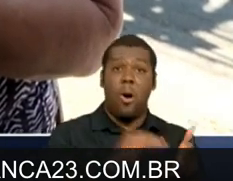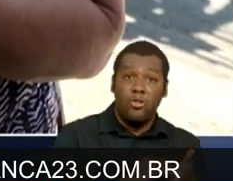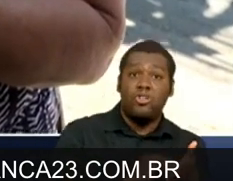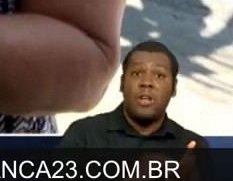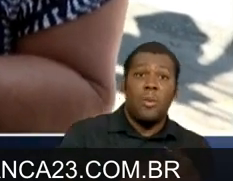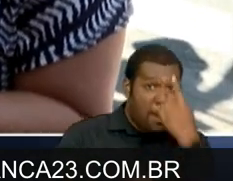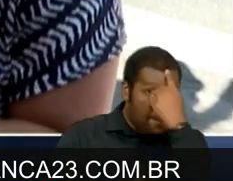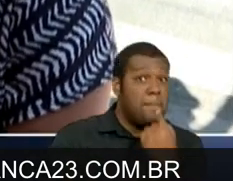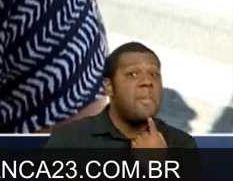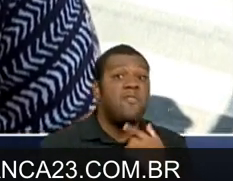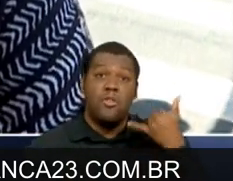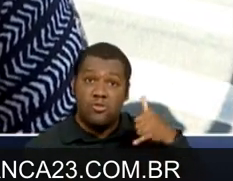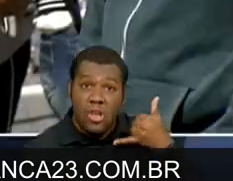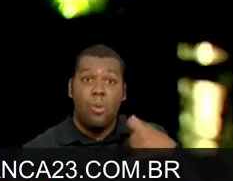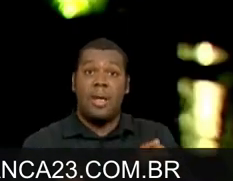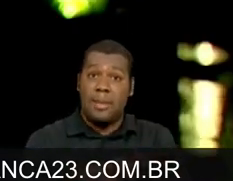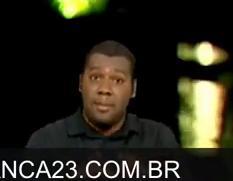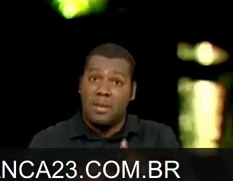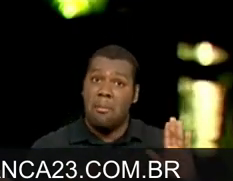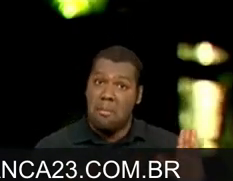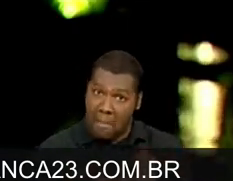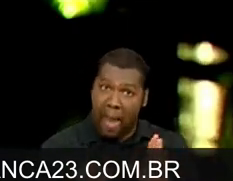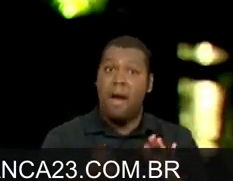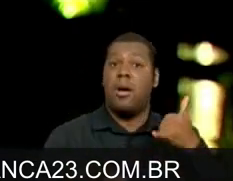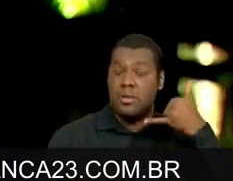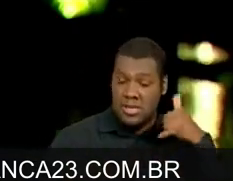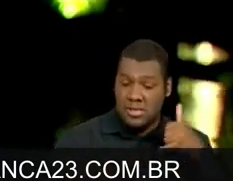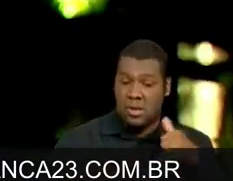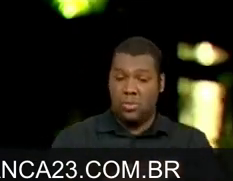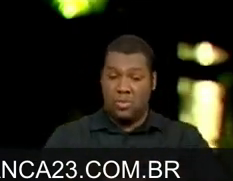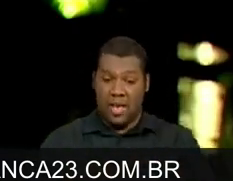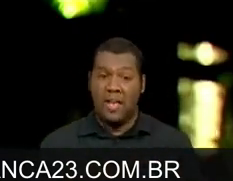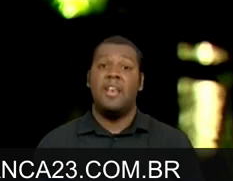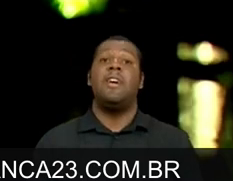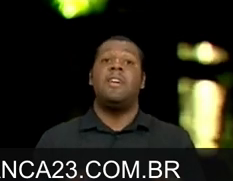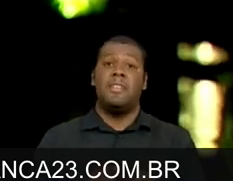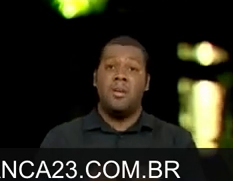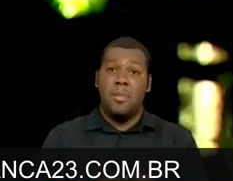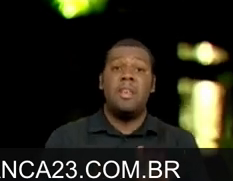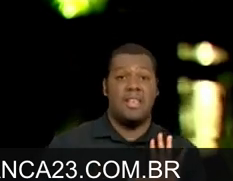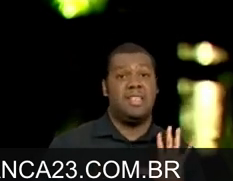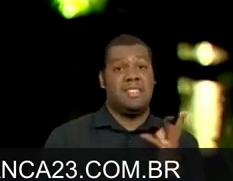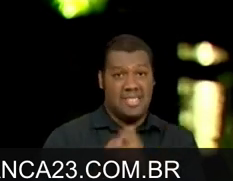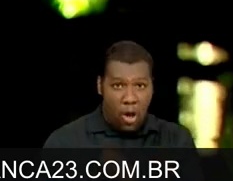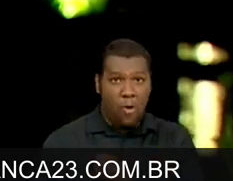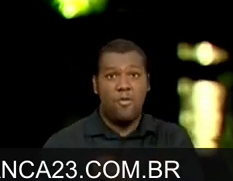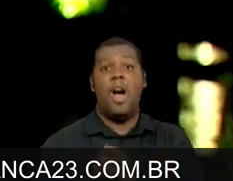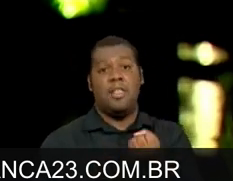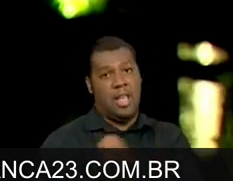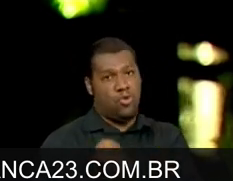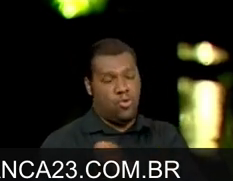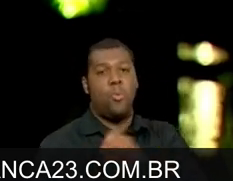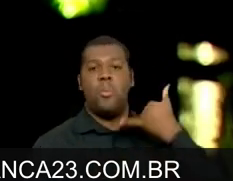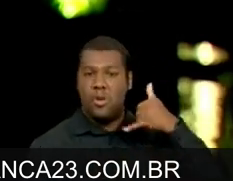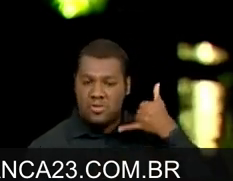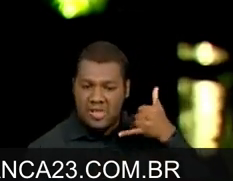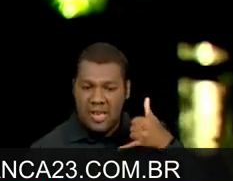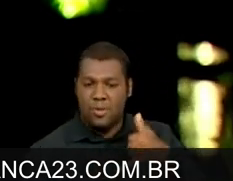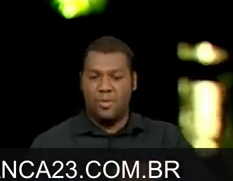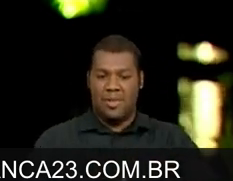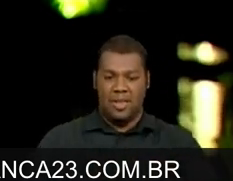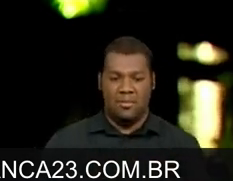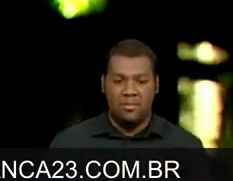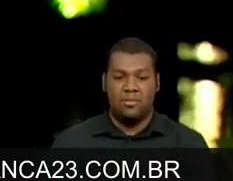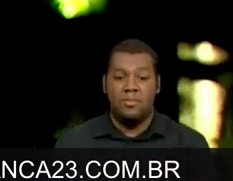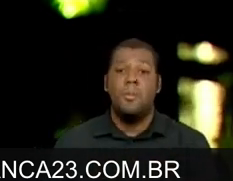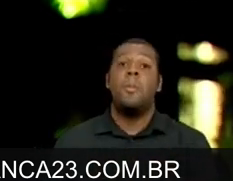e também cadastrar um número. Uma pessoa pode cadastrar 2 aparelhos celulares de apenas uma vez, mas isso